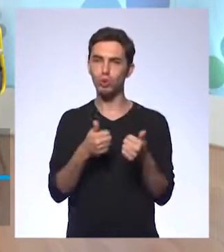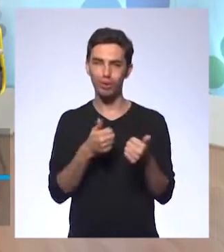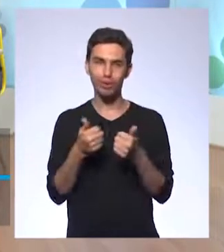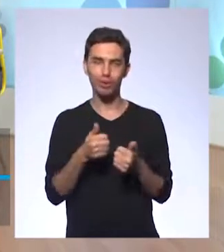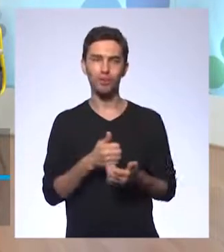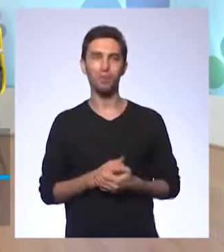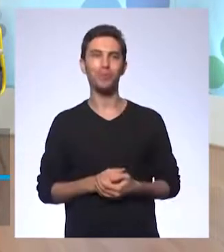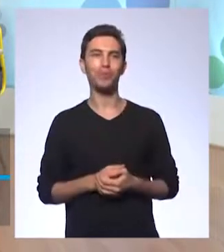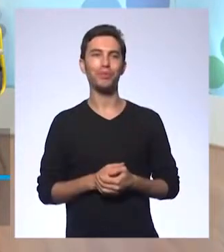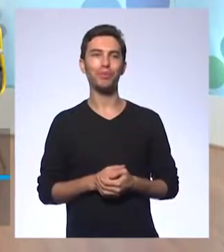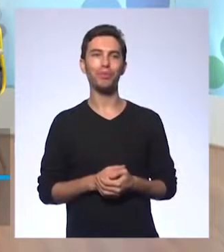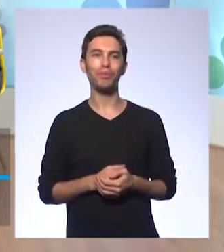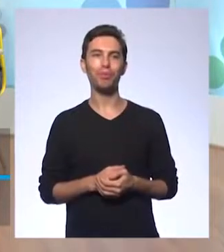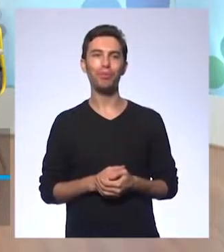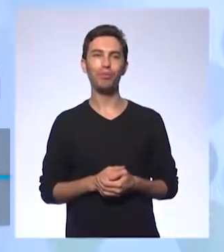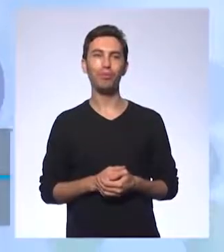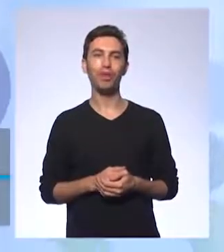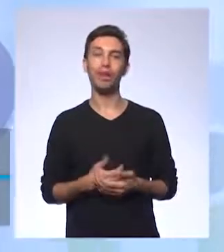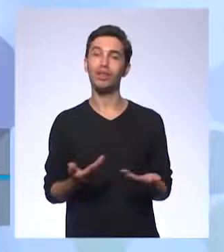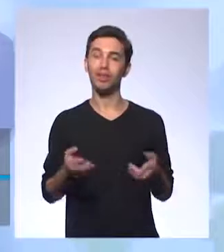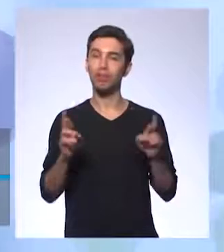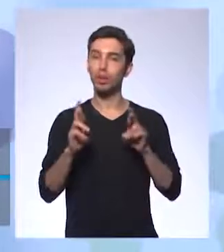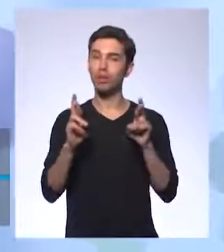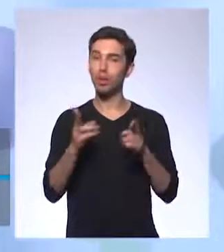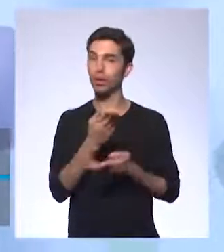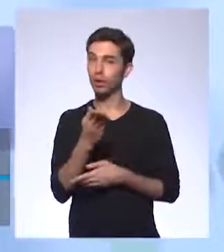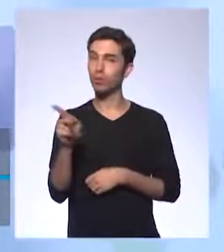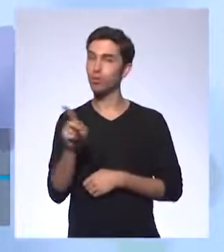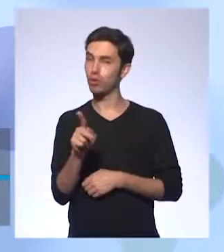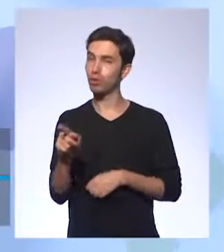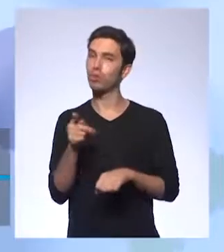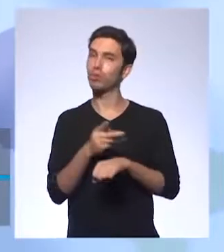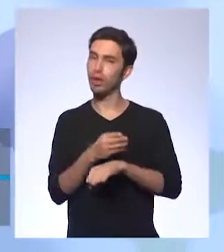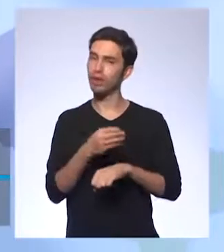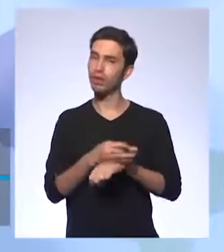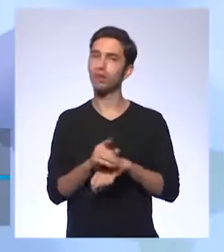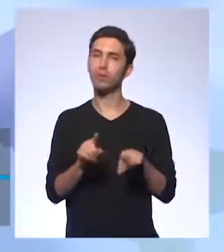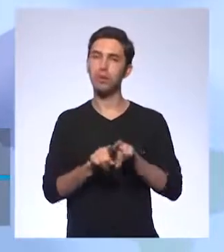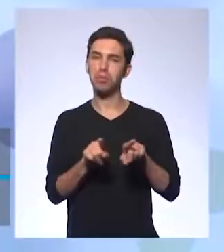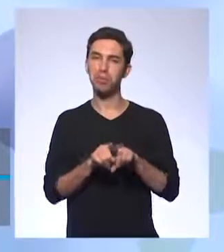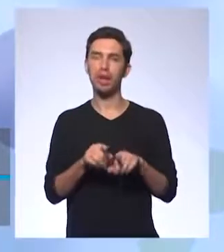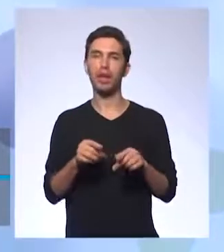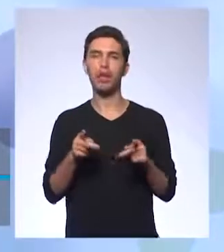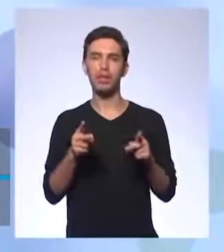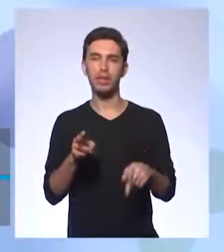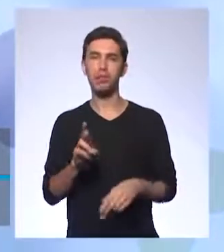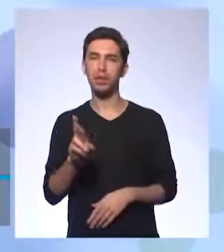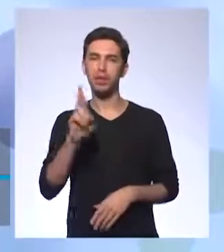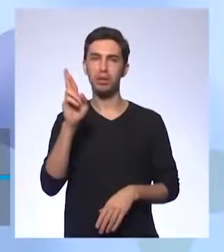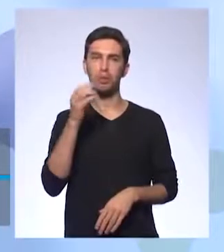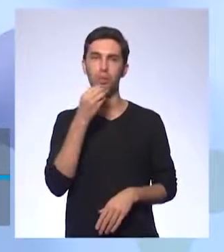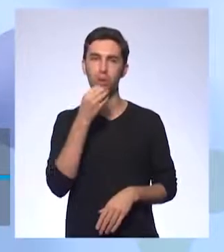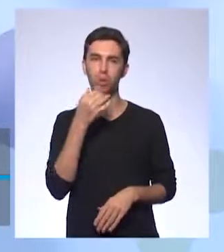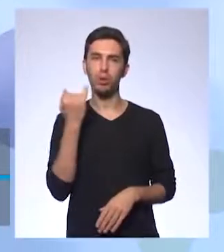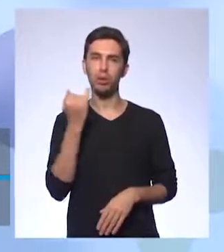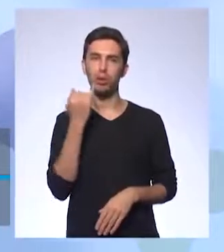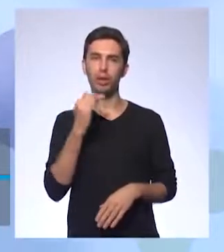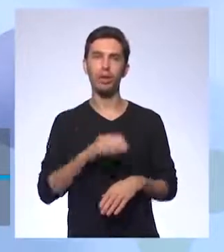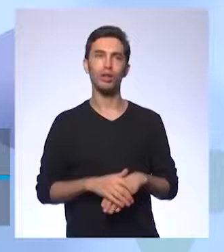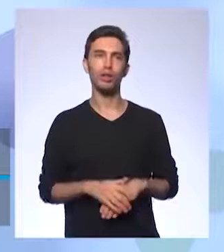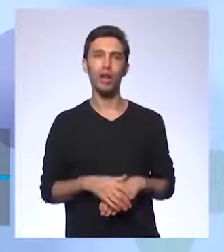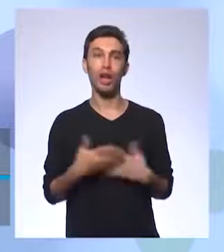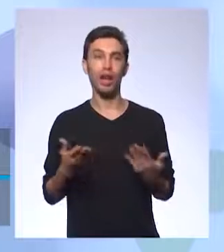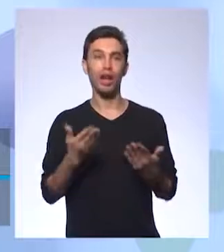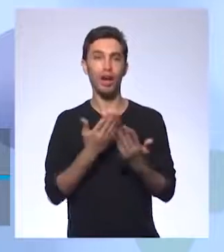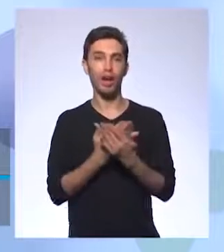aliás, esperamos, né, que os professores participem também, é sempre muito enriquecedor, né? Sempre a aula